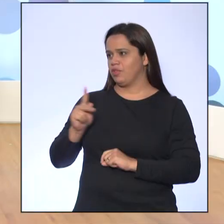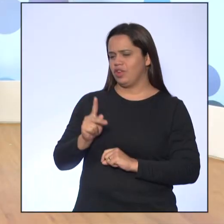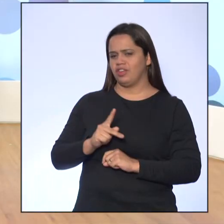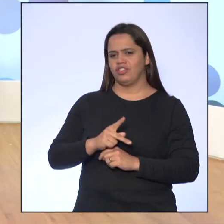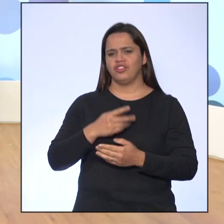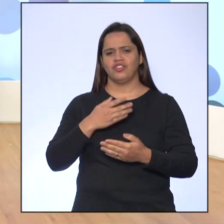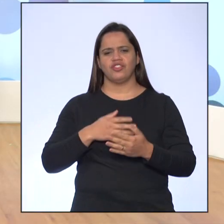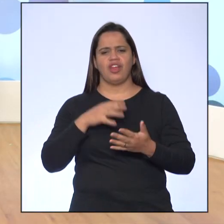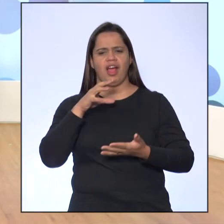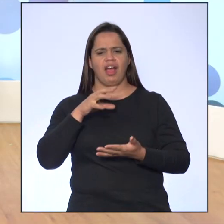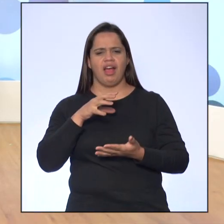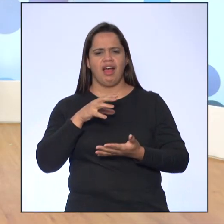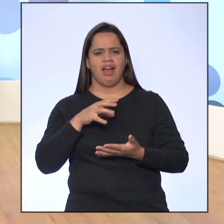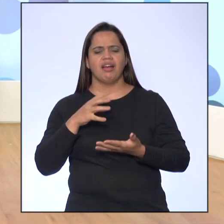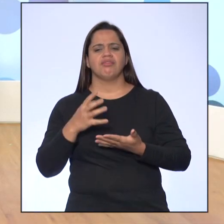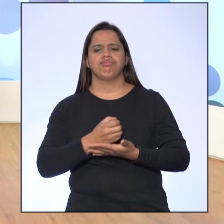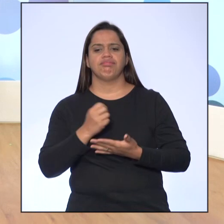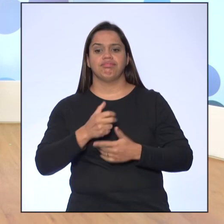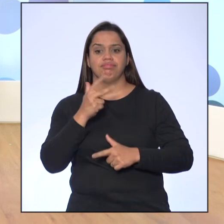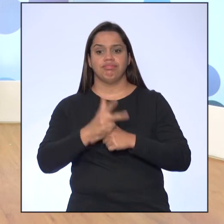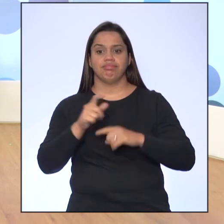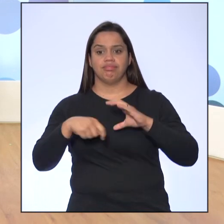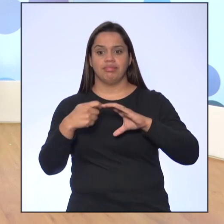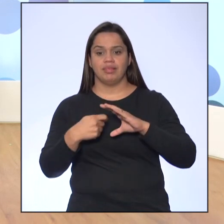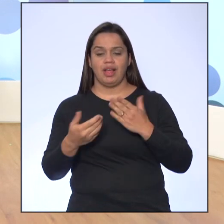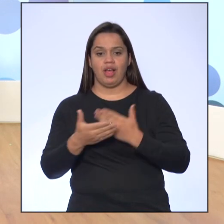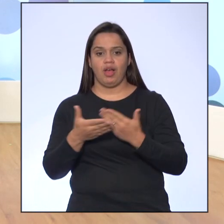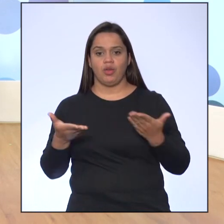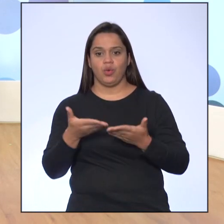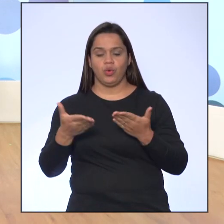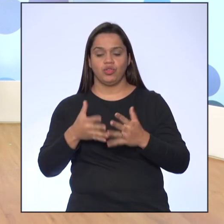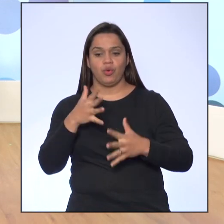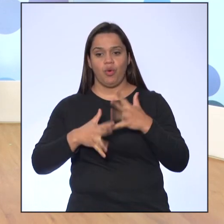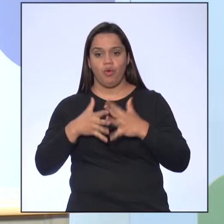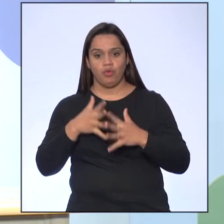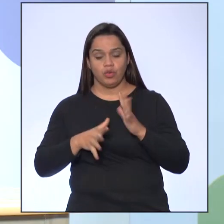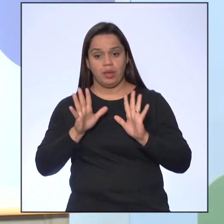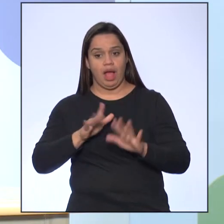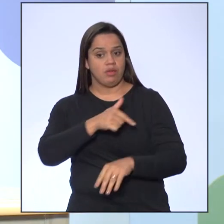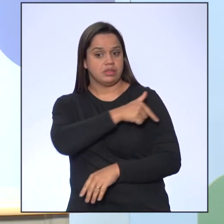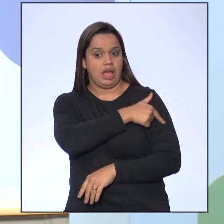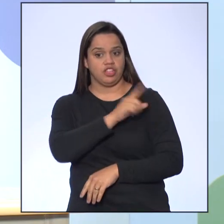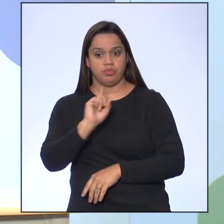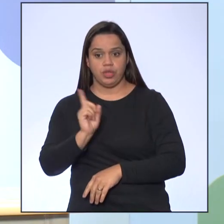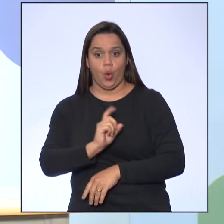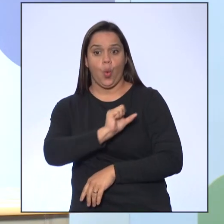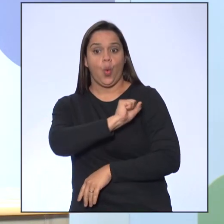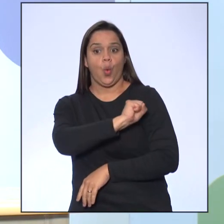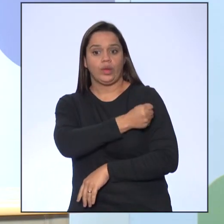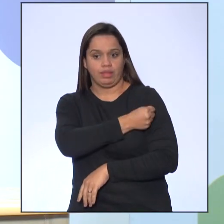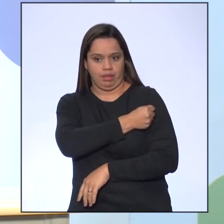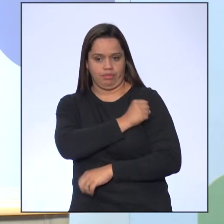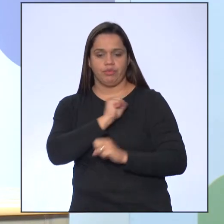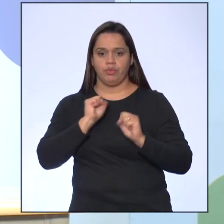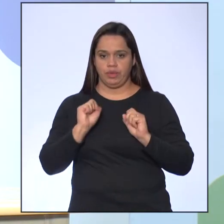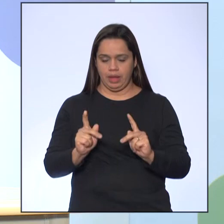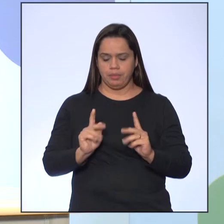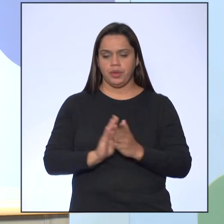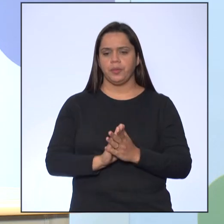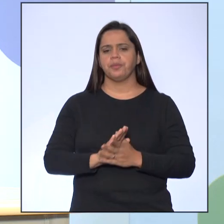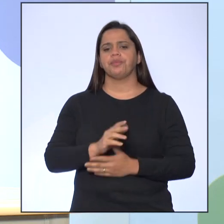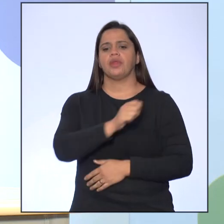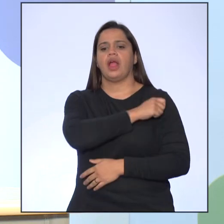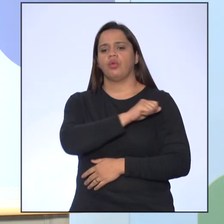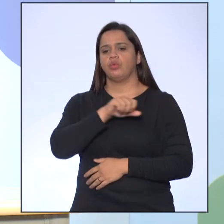tantas aulas já hoje, né, que a gente acaba até se confundindo um pouco aqui, tá bom? Mas a aula é do oitavo ano, tá certo, gente? Olha só, a Yasmin, professora,